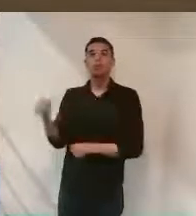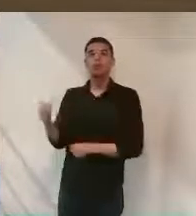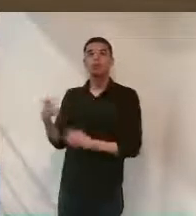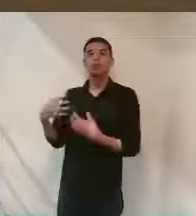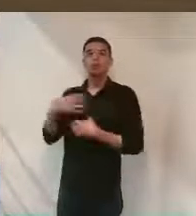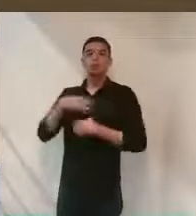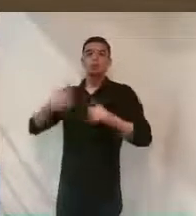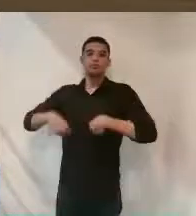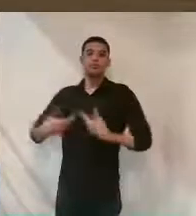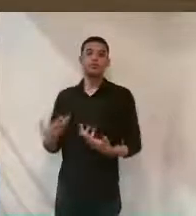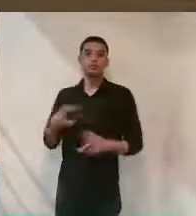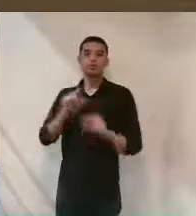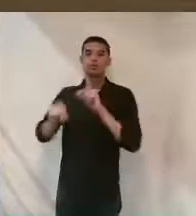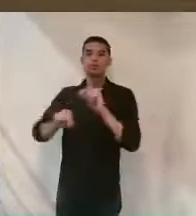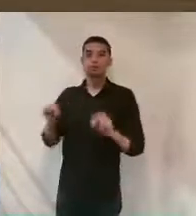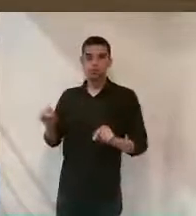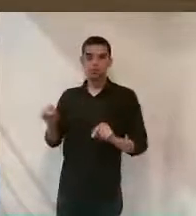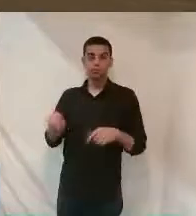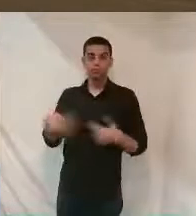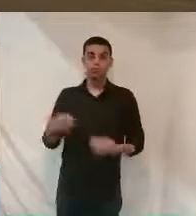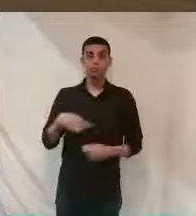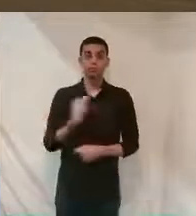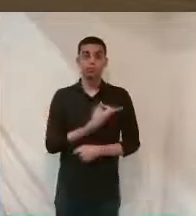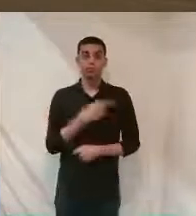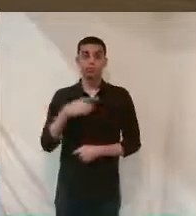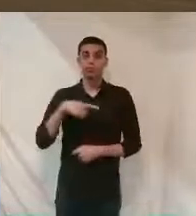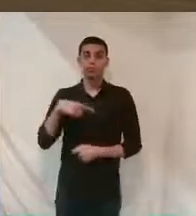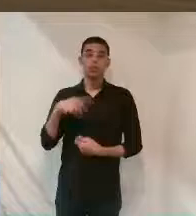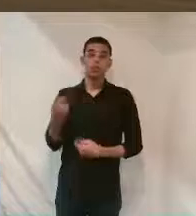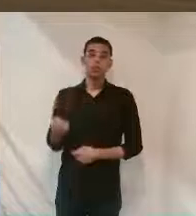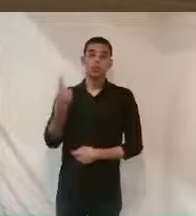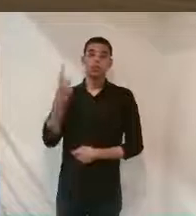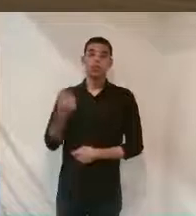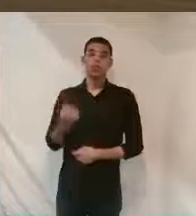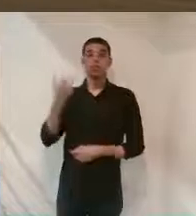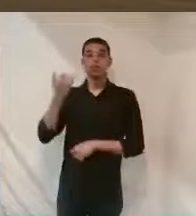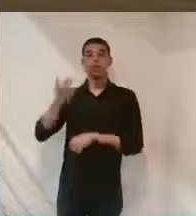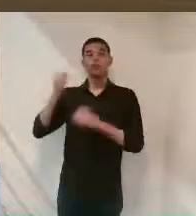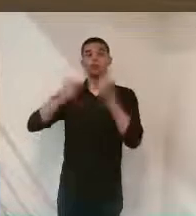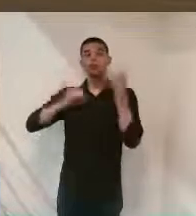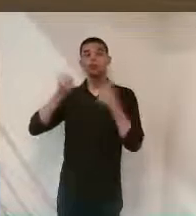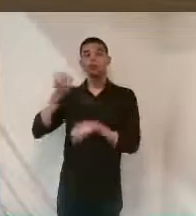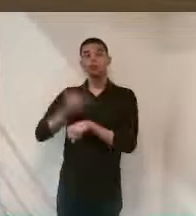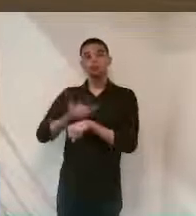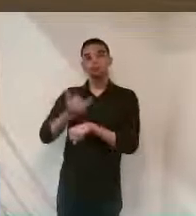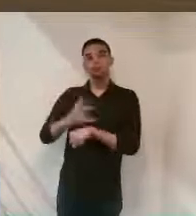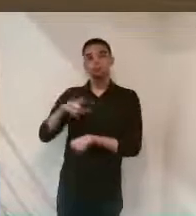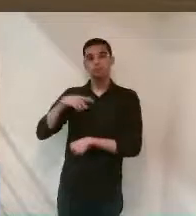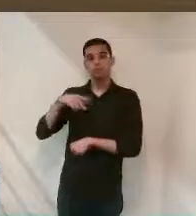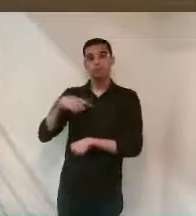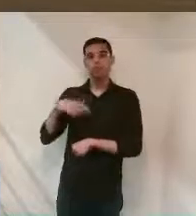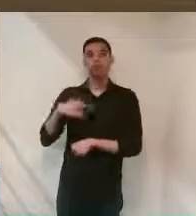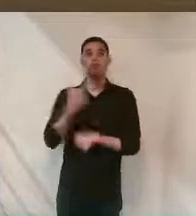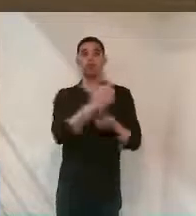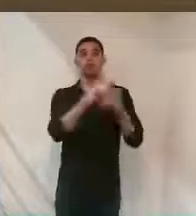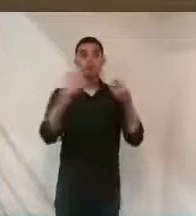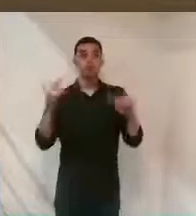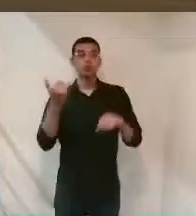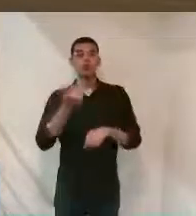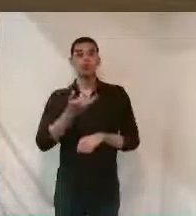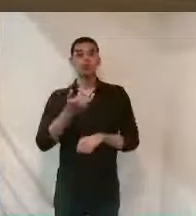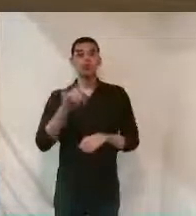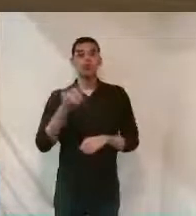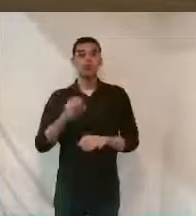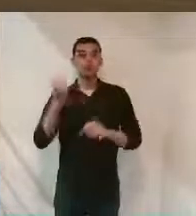enormemente a atuação. Então, a gente tem uma única siderúrgica hoje que fabrica aço para embalagem no país, e a gente tem outras tantas siderúrgicas que fabricam aço para